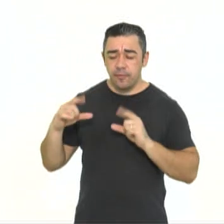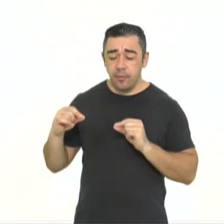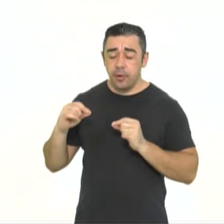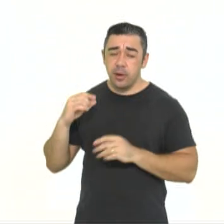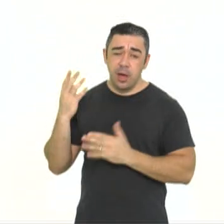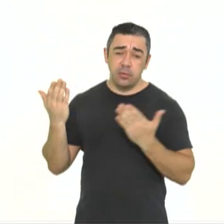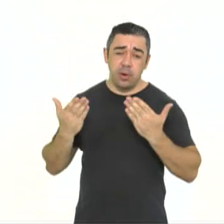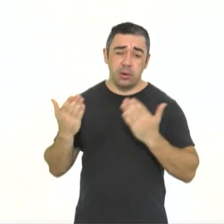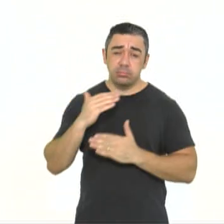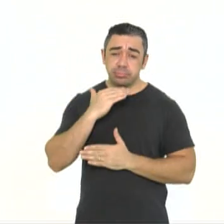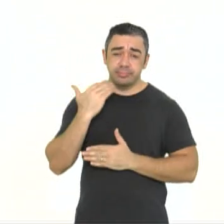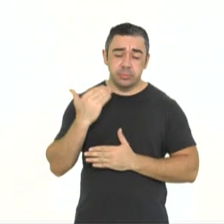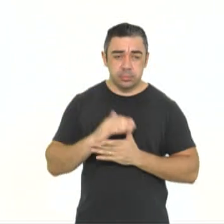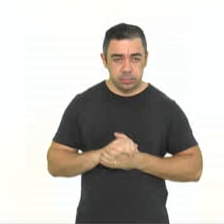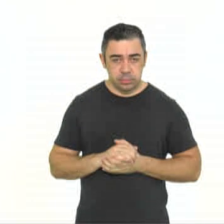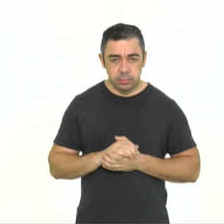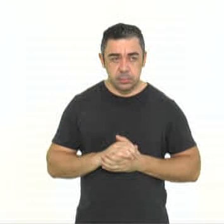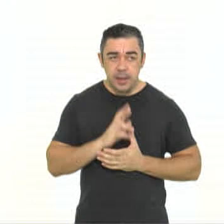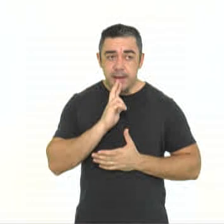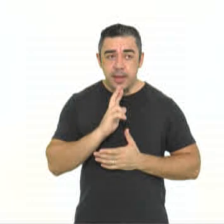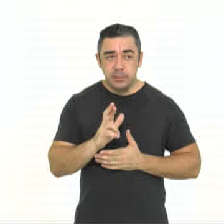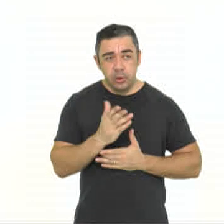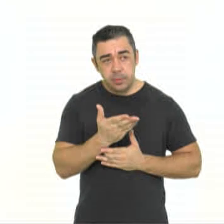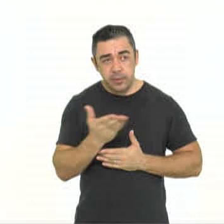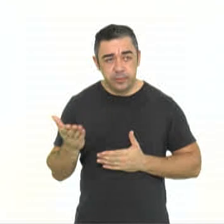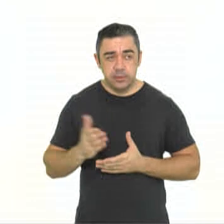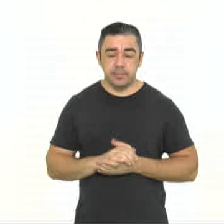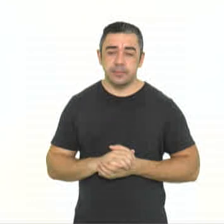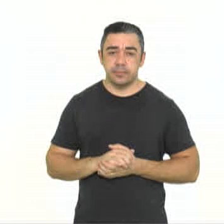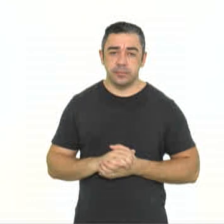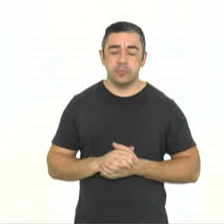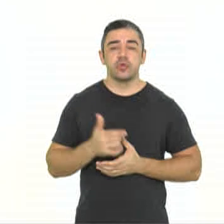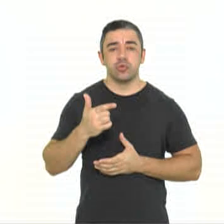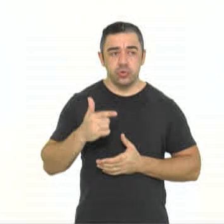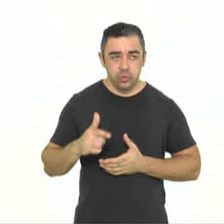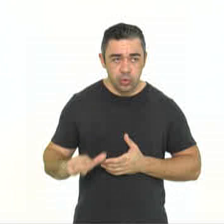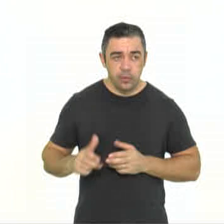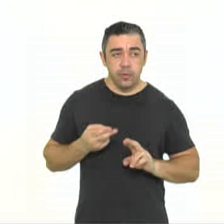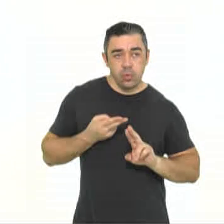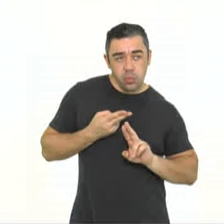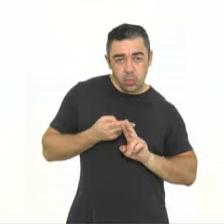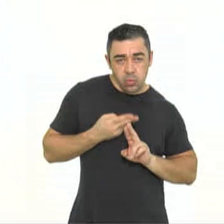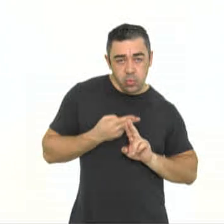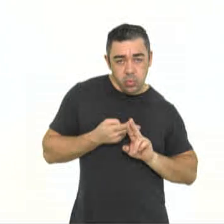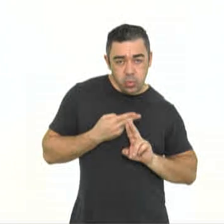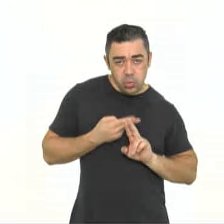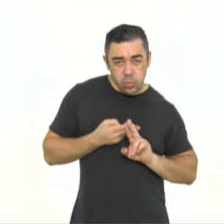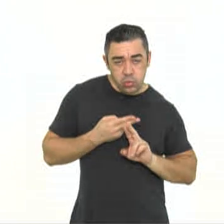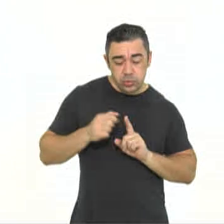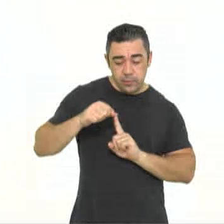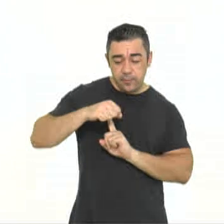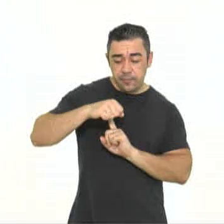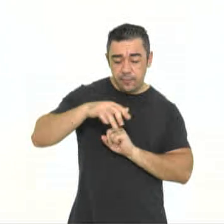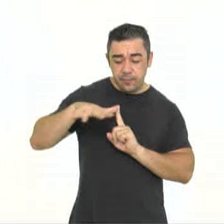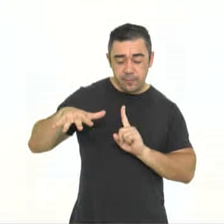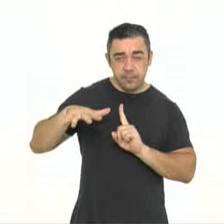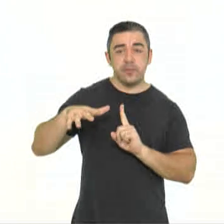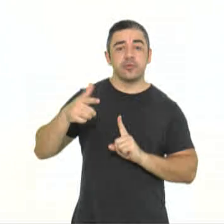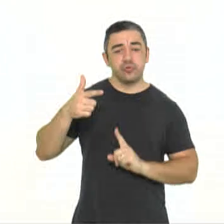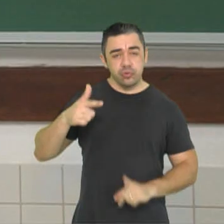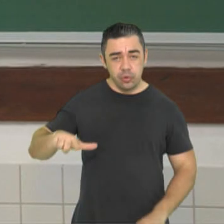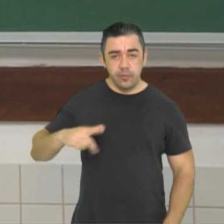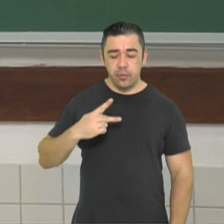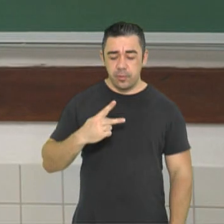cores mortiças. Trouxe como resposta para vocês, novamente, o uso da figura de linguagem